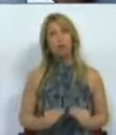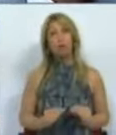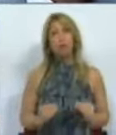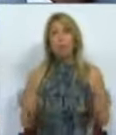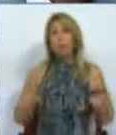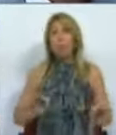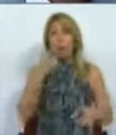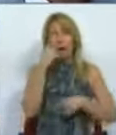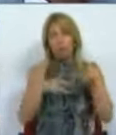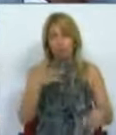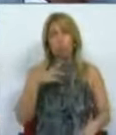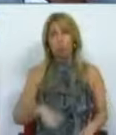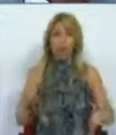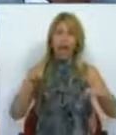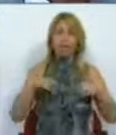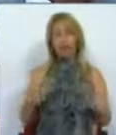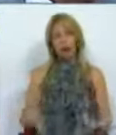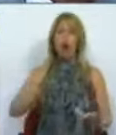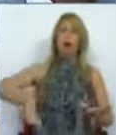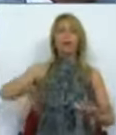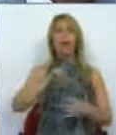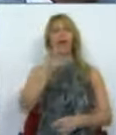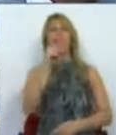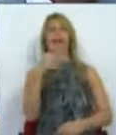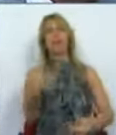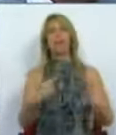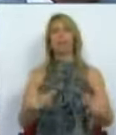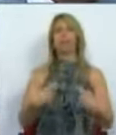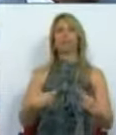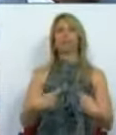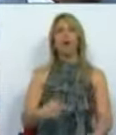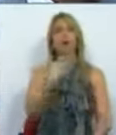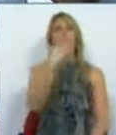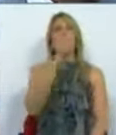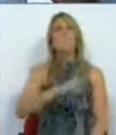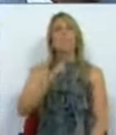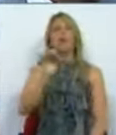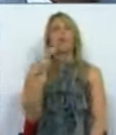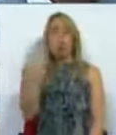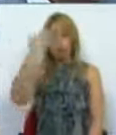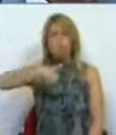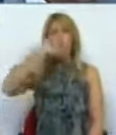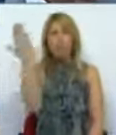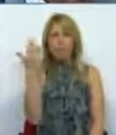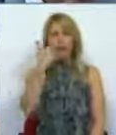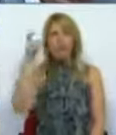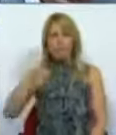português aceita que, no momento atual, a RTP continue a custar aos contribuintes cerca de 1 milhão de euros por dia. Isso